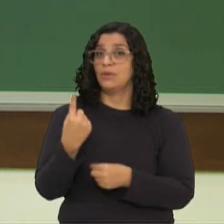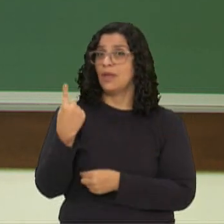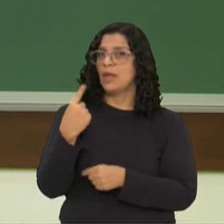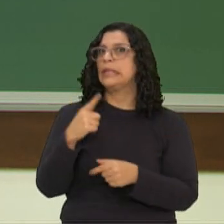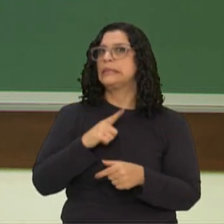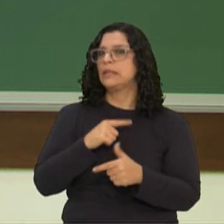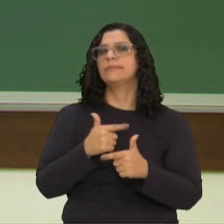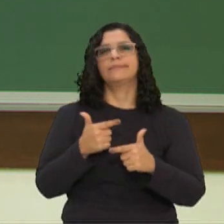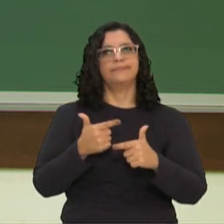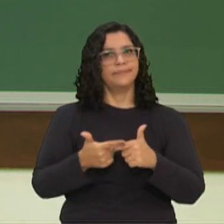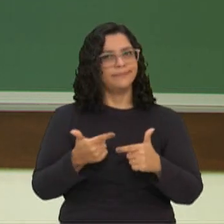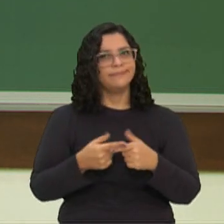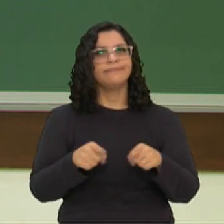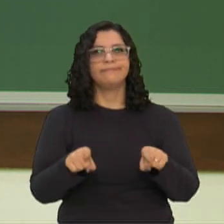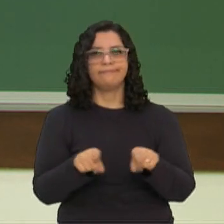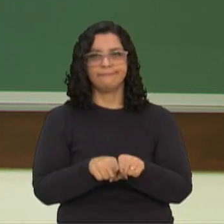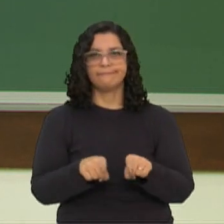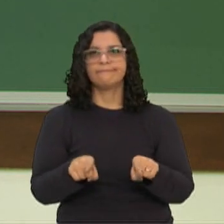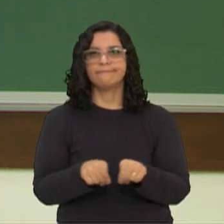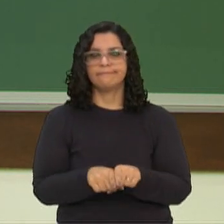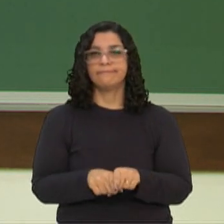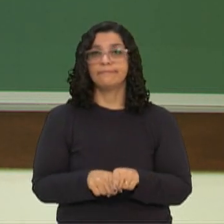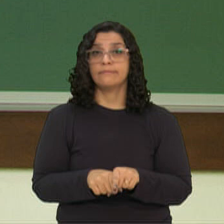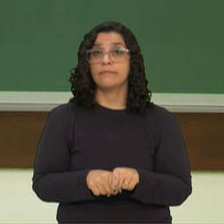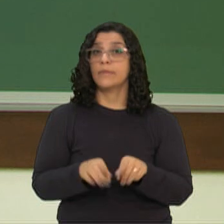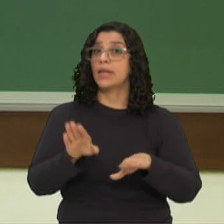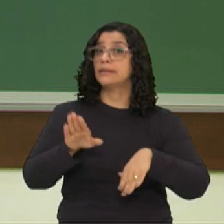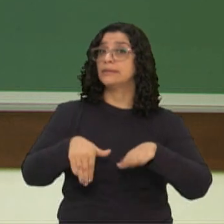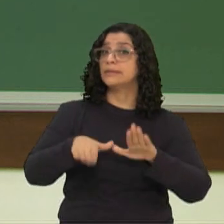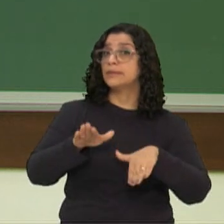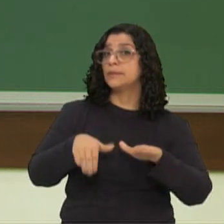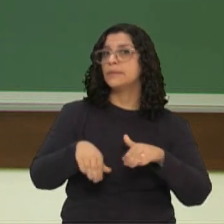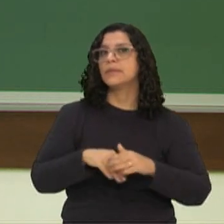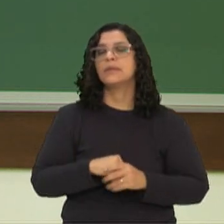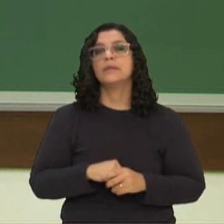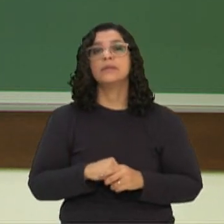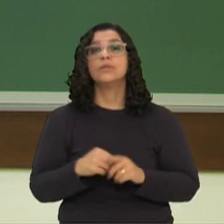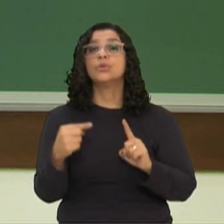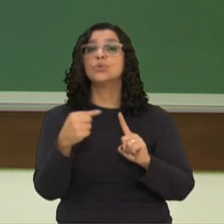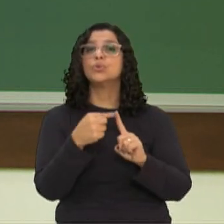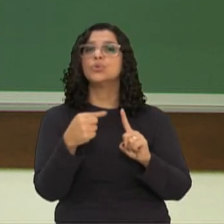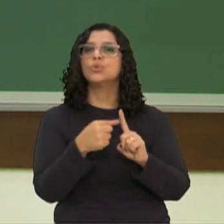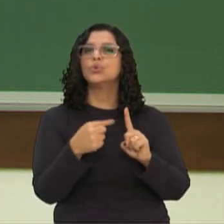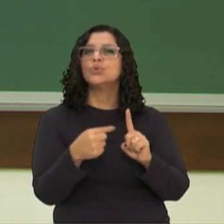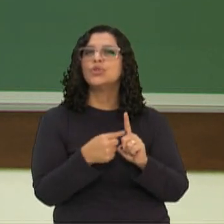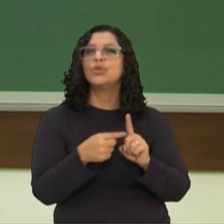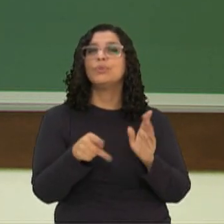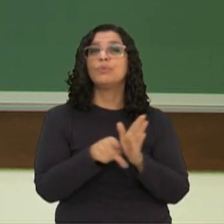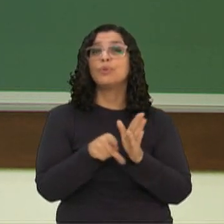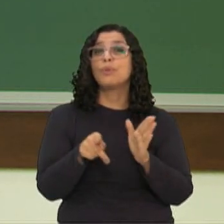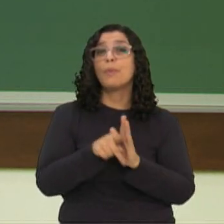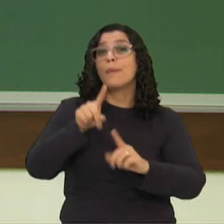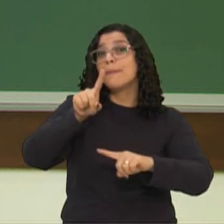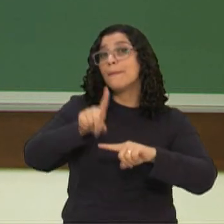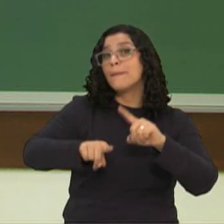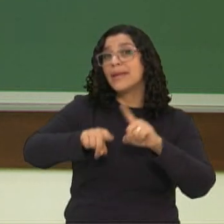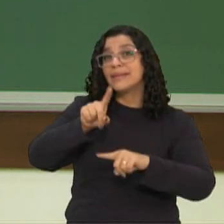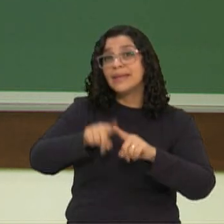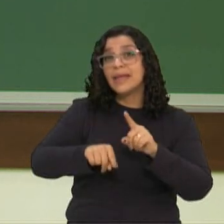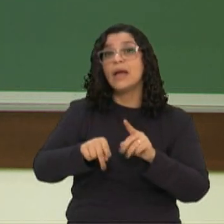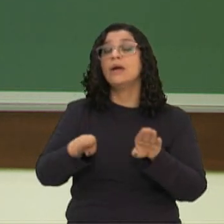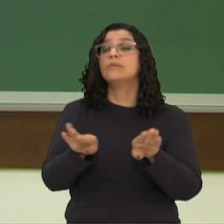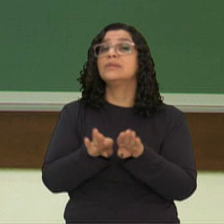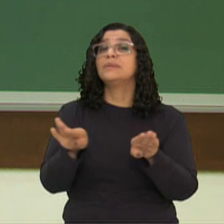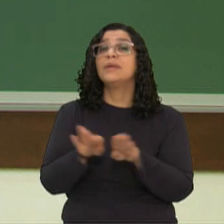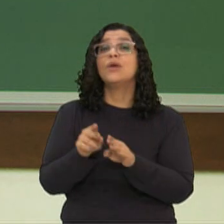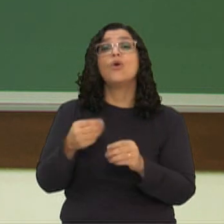alguns inconvenientes também, né? E isso depende do tipo de composição ali, do cabelo da